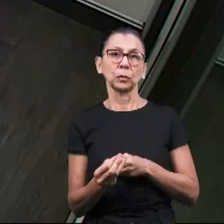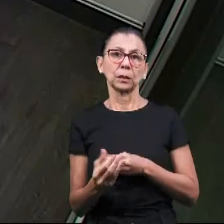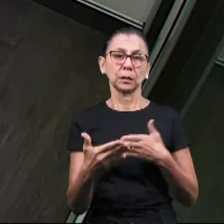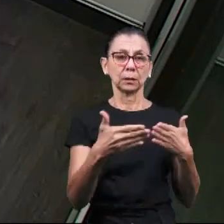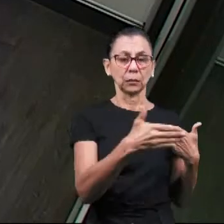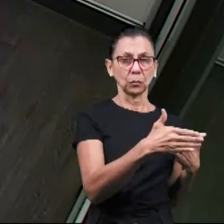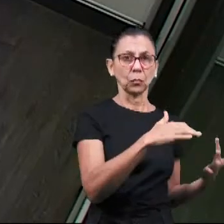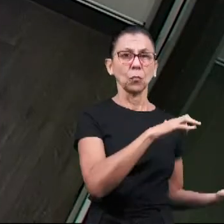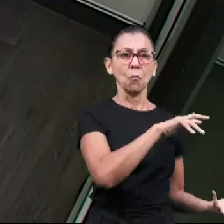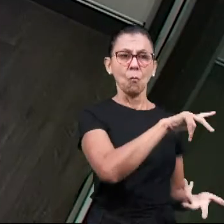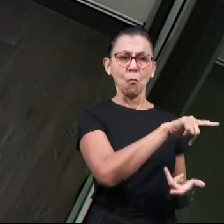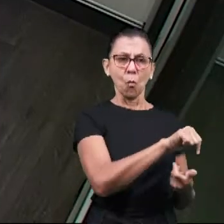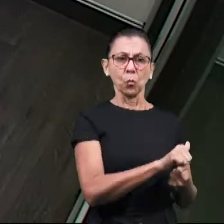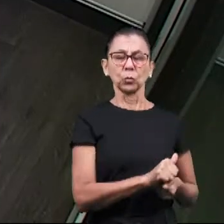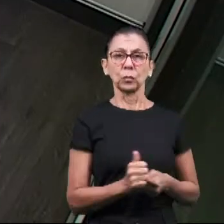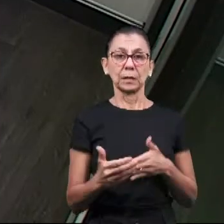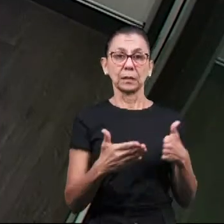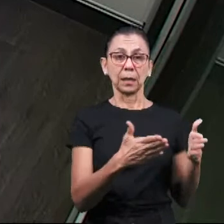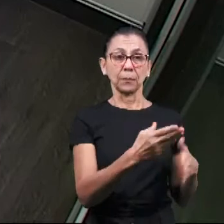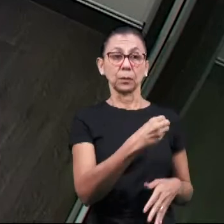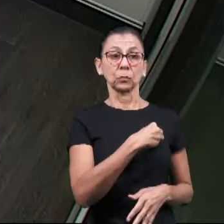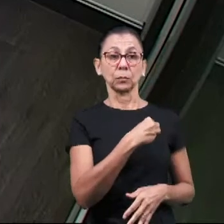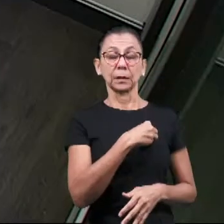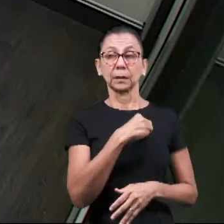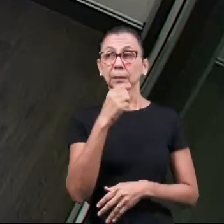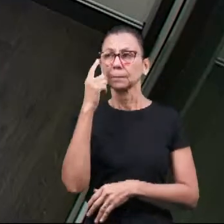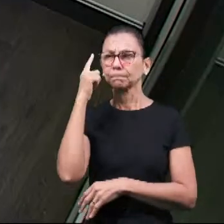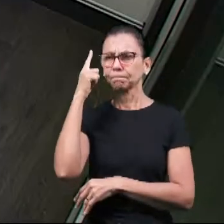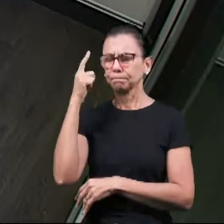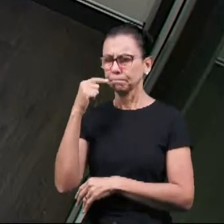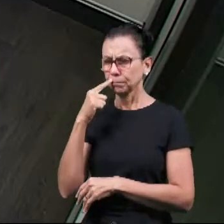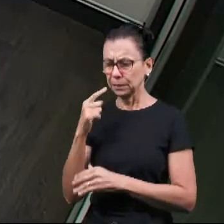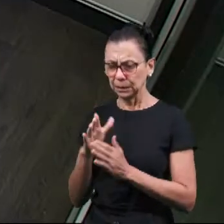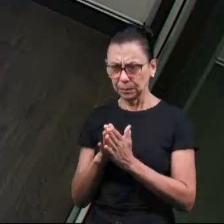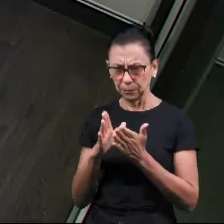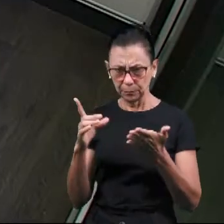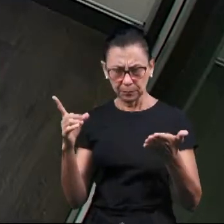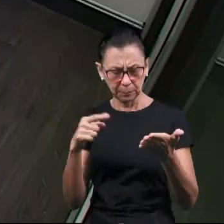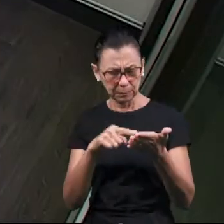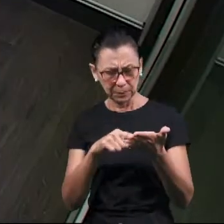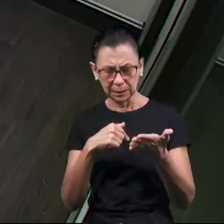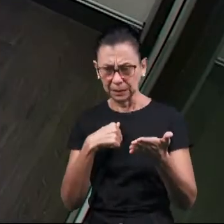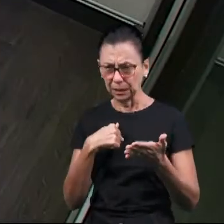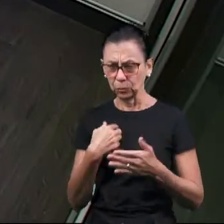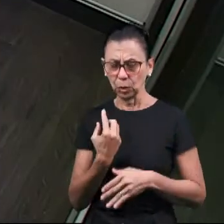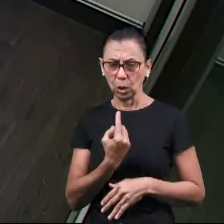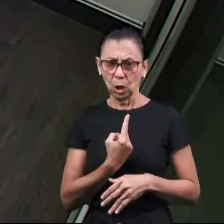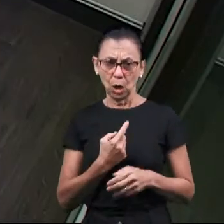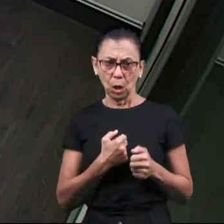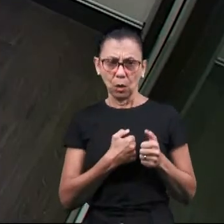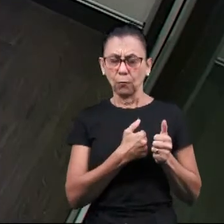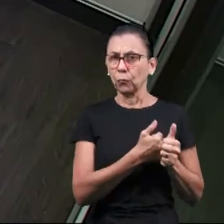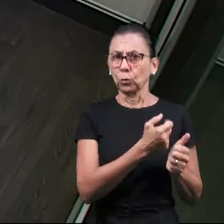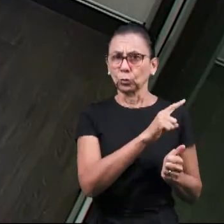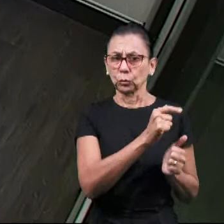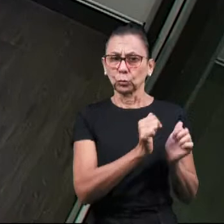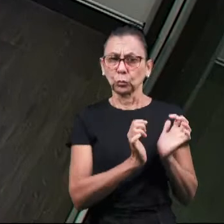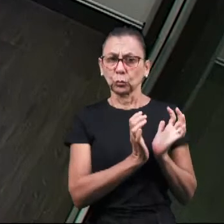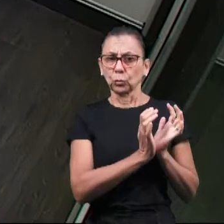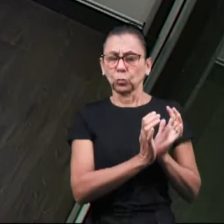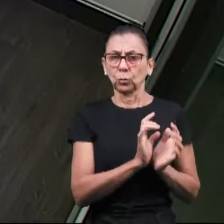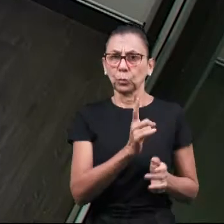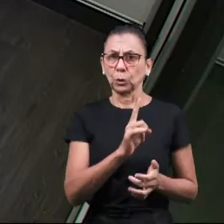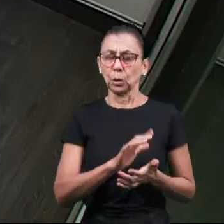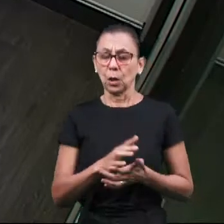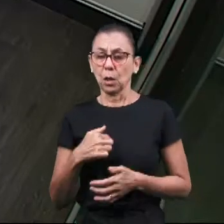Não se detém no caminho de pecadores. Falei: pela hora que eu tô aqui, a turma já deve ter ido. Eu vou sozinho, não vou junto com eles, vou sozinho. Nem se assenta a